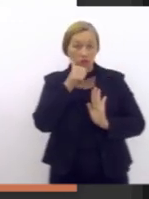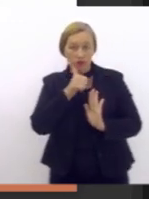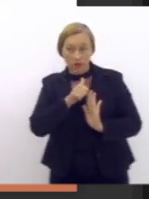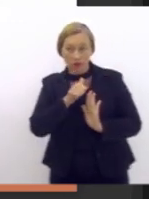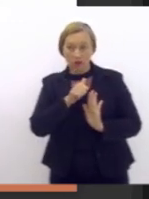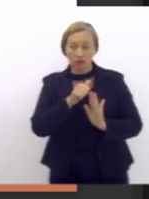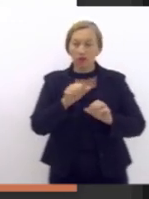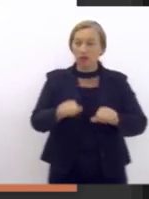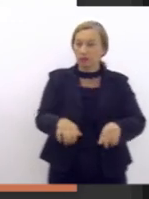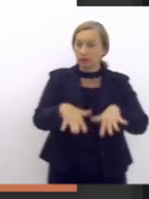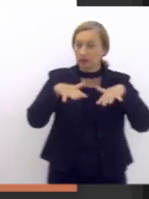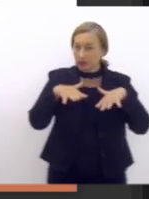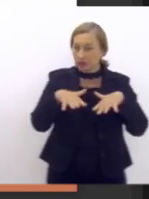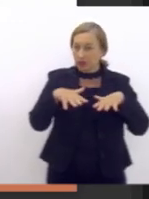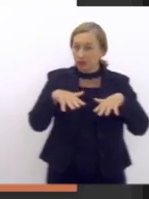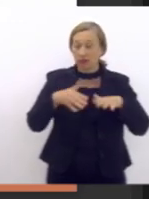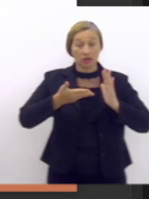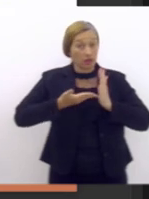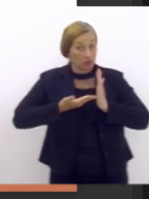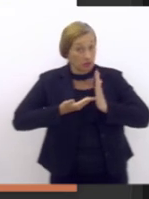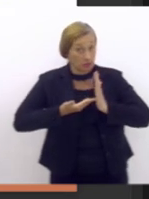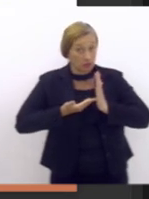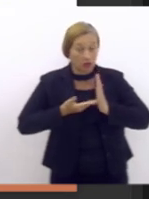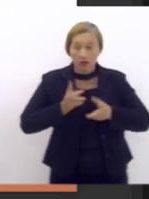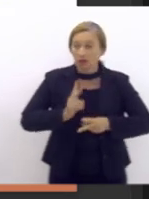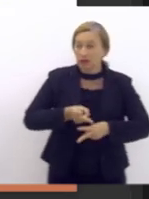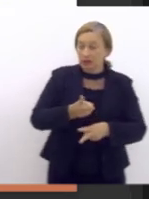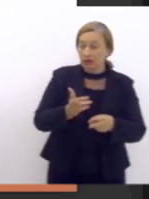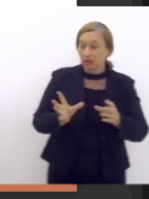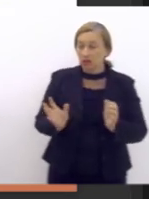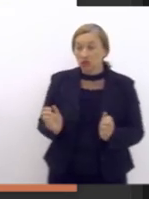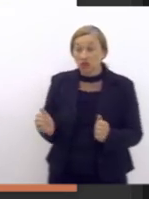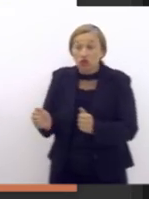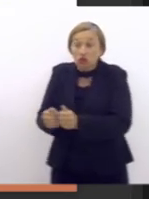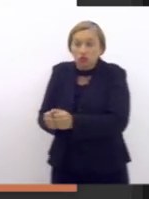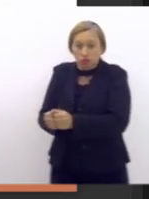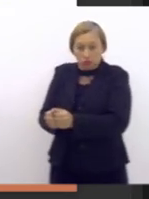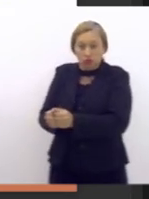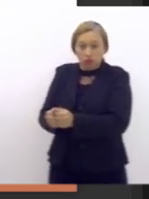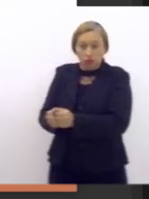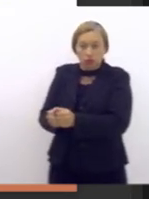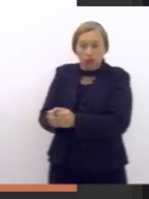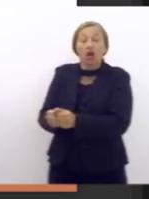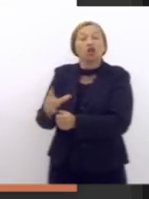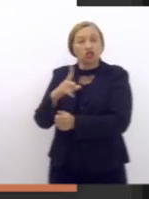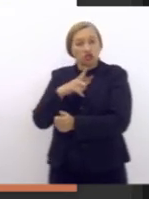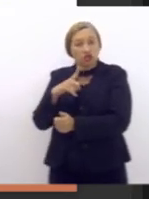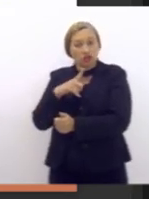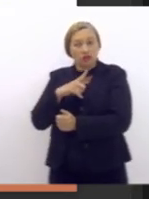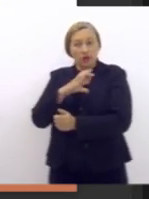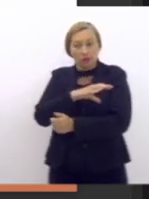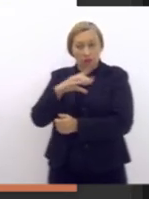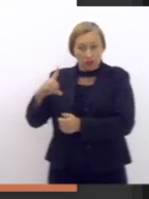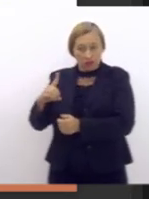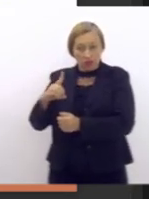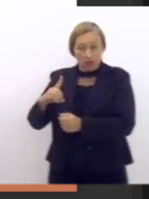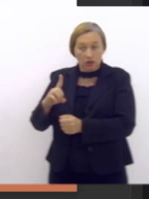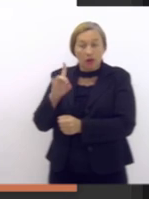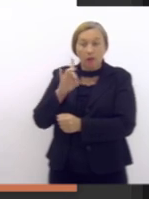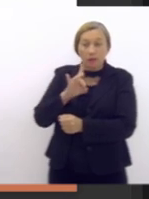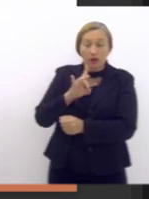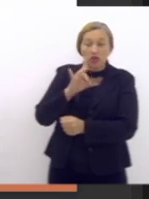em plenário, na Câmara dos Deputados, sempre que elas se agruparam, elas tiveram uma coordenadora. Só que